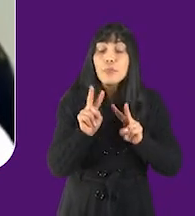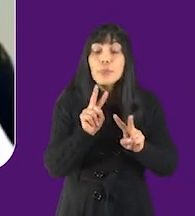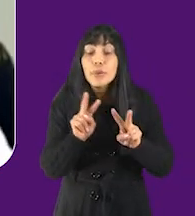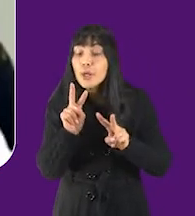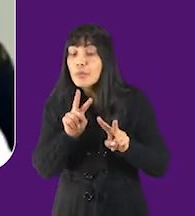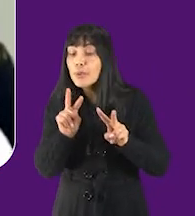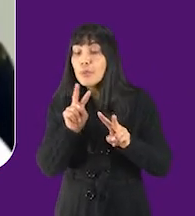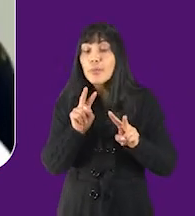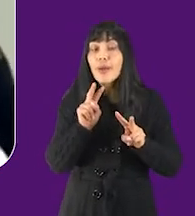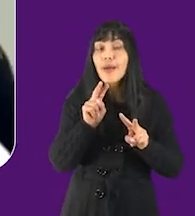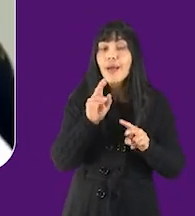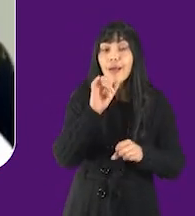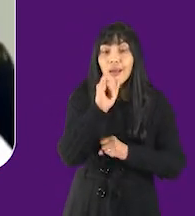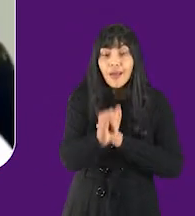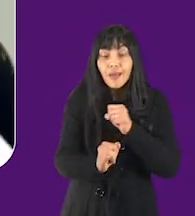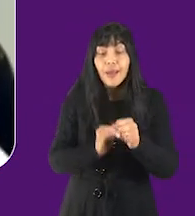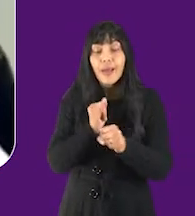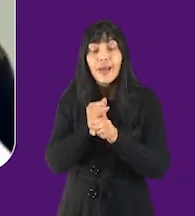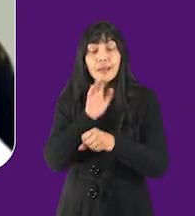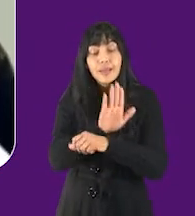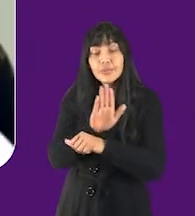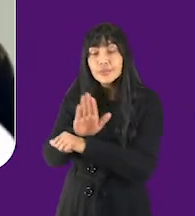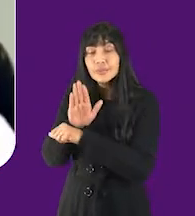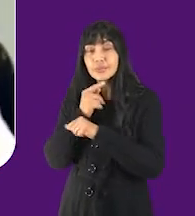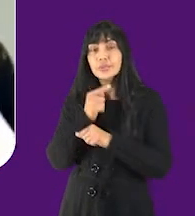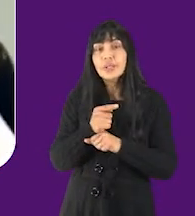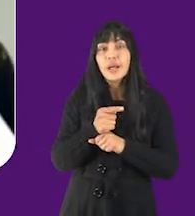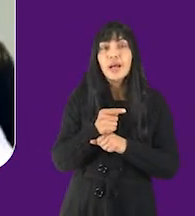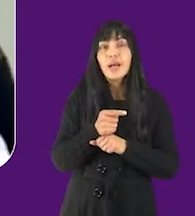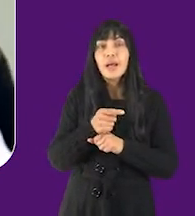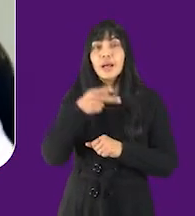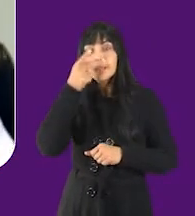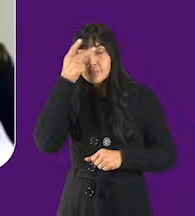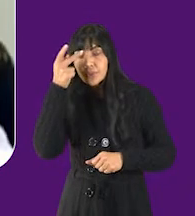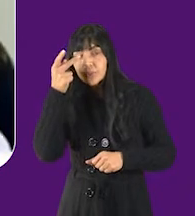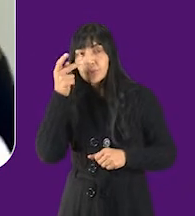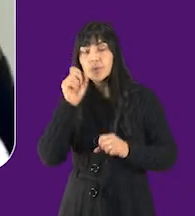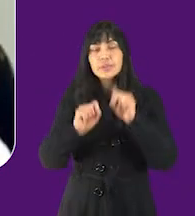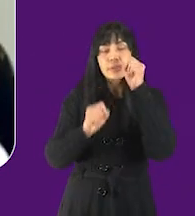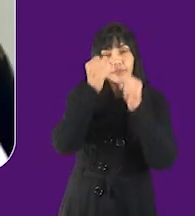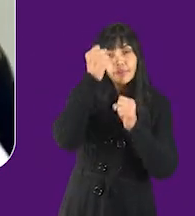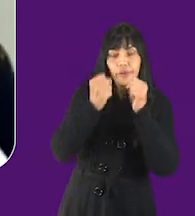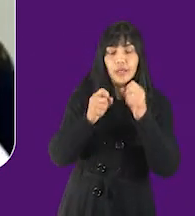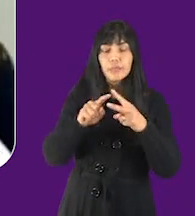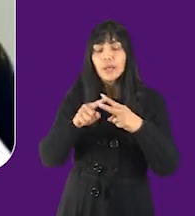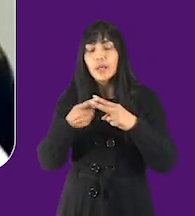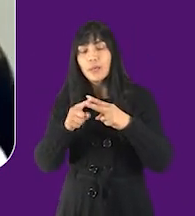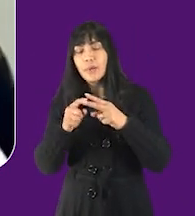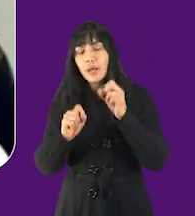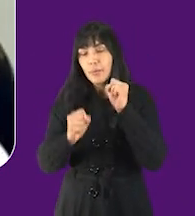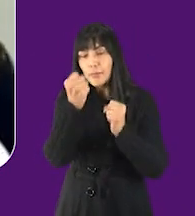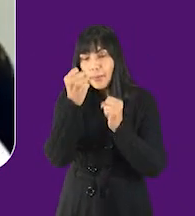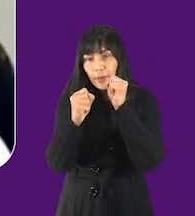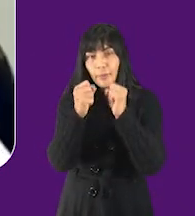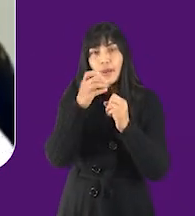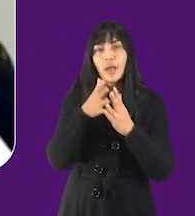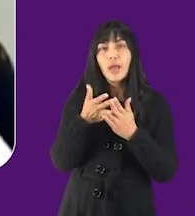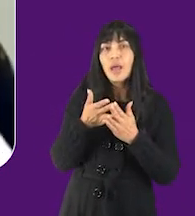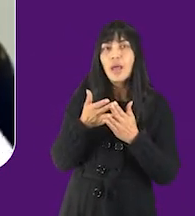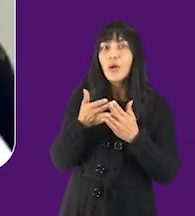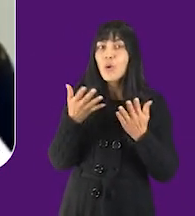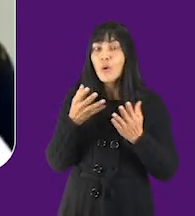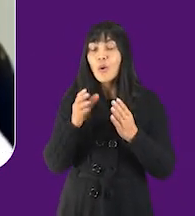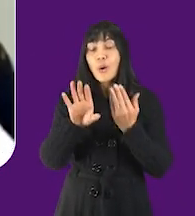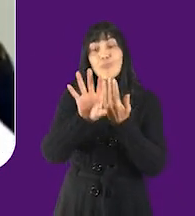monitorar a performance online e ajudar os nossos clientes a resolver problemas nas suas fábricas, nos nossos equipamentos ou no deles, de